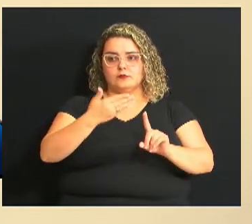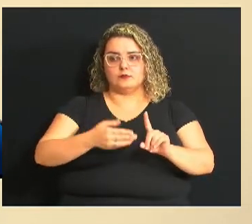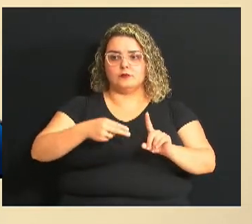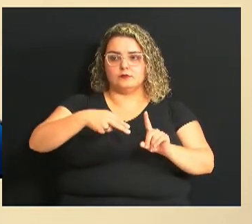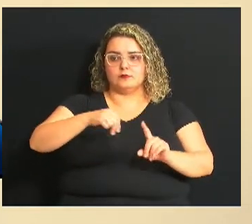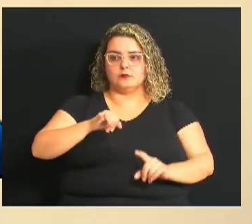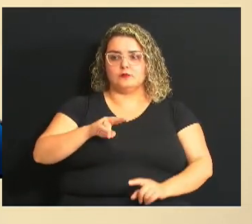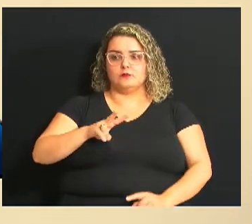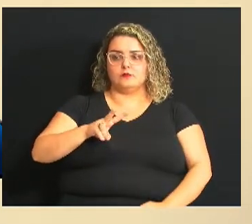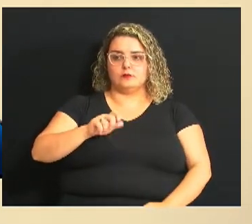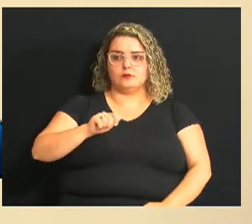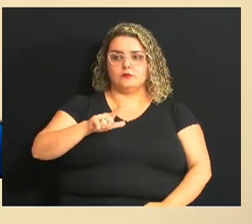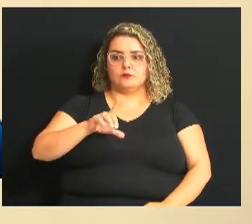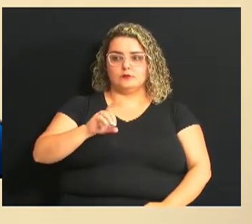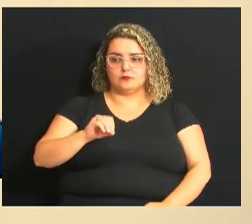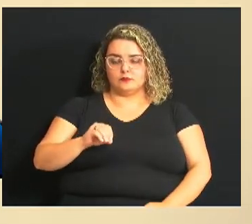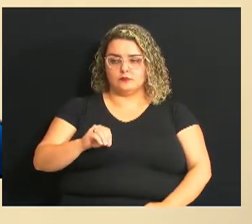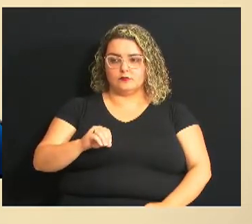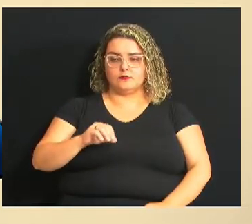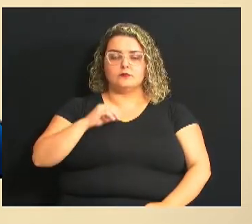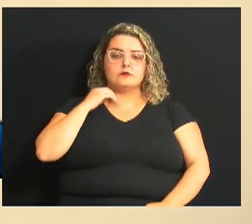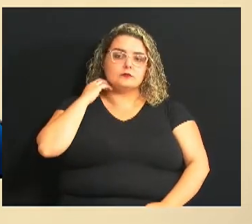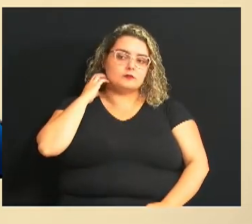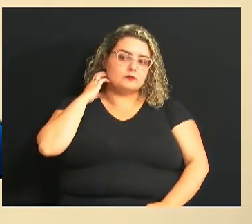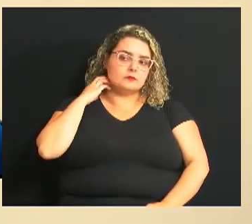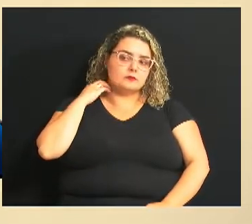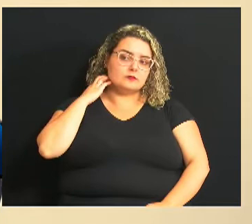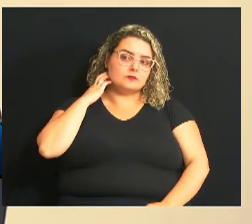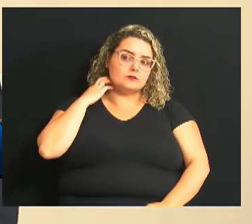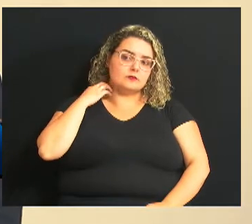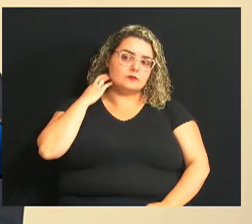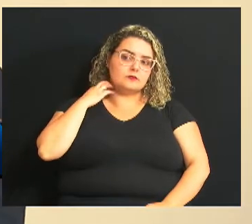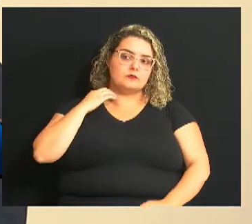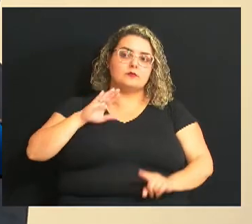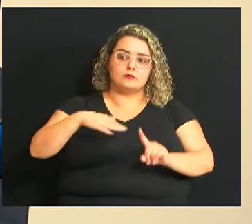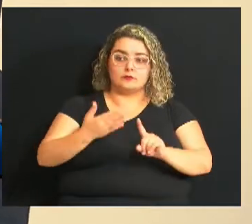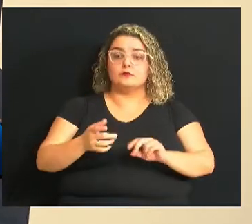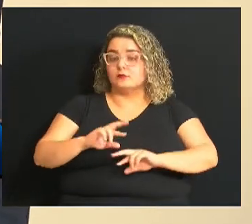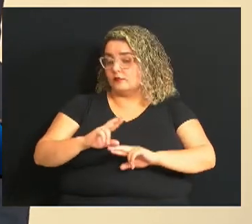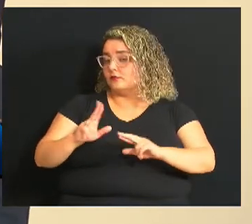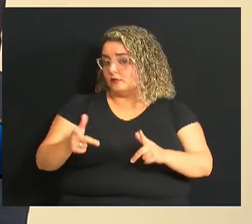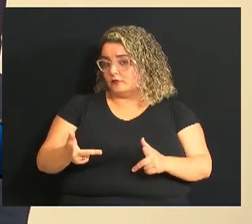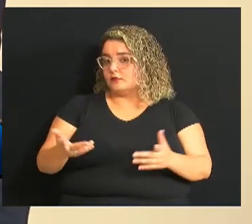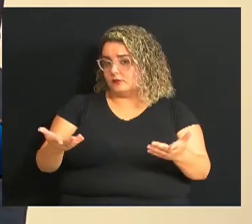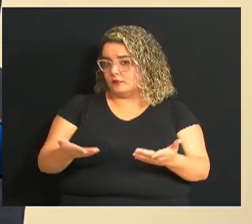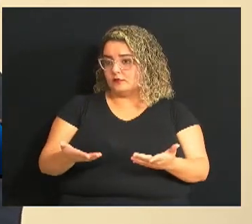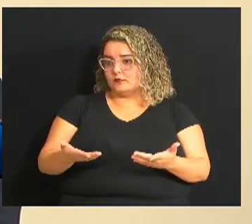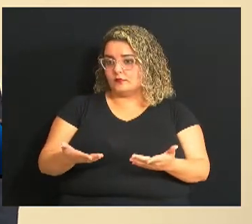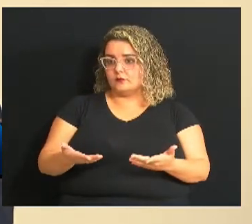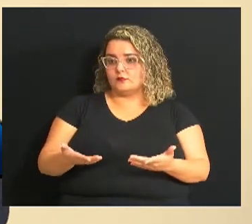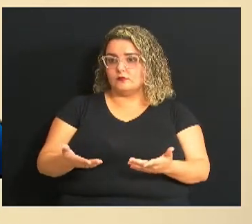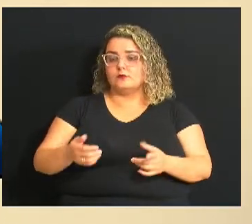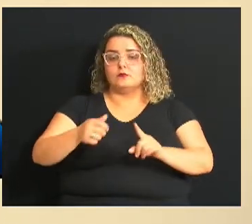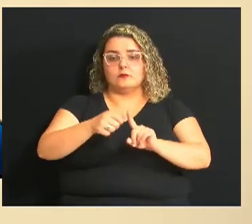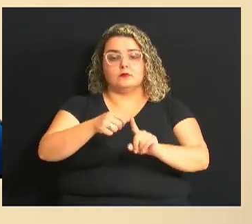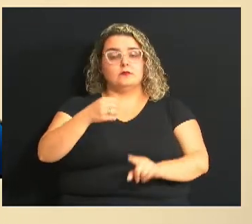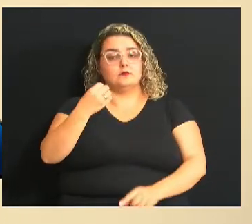Nivaldo Vicente. É uma solenidade hoje diferente. Nós estamos no mês de